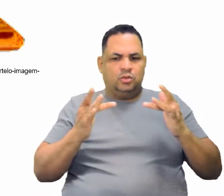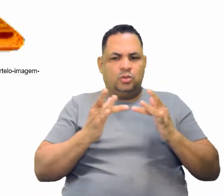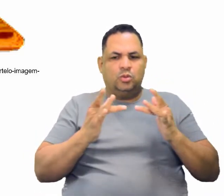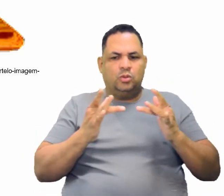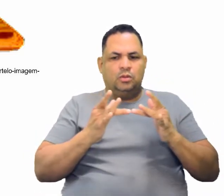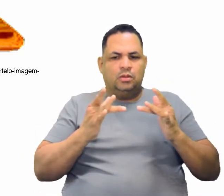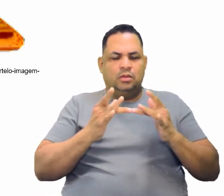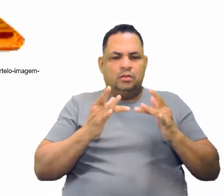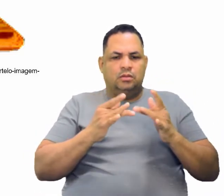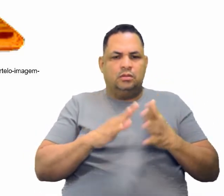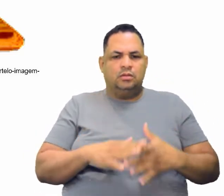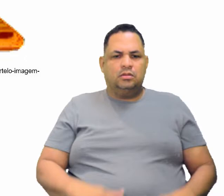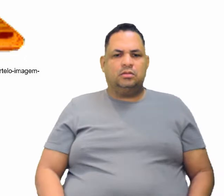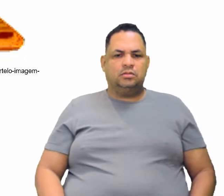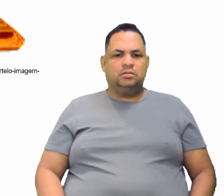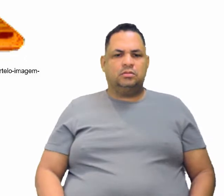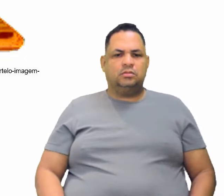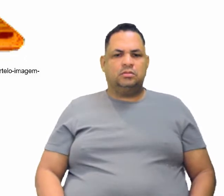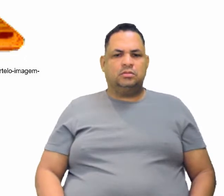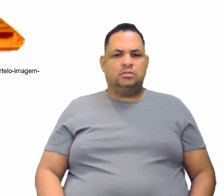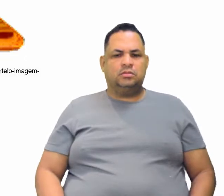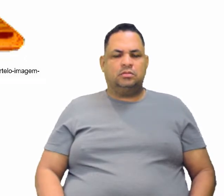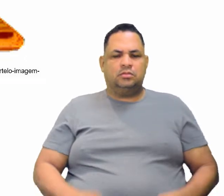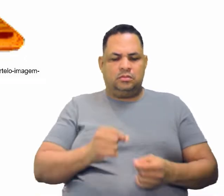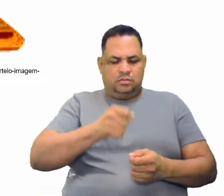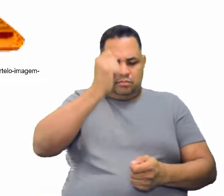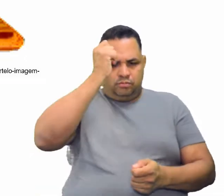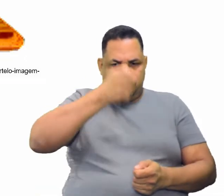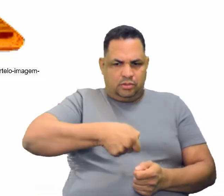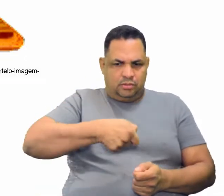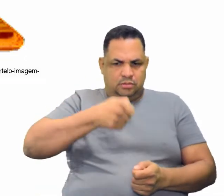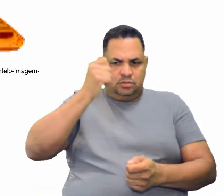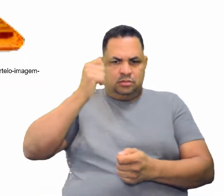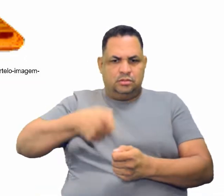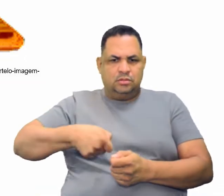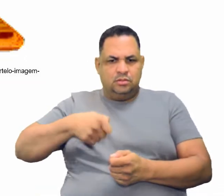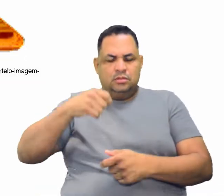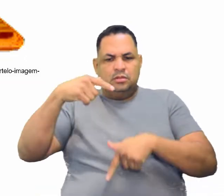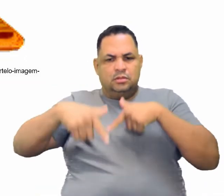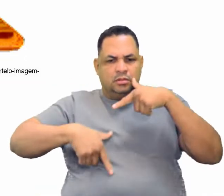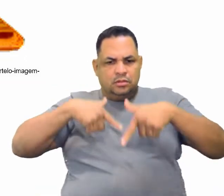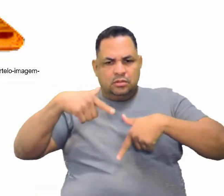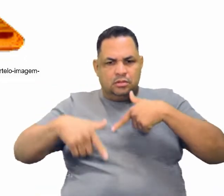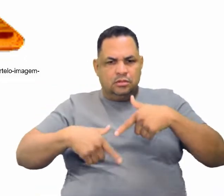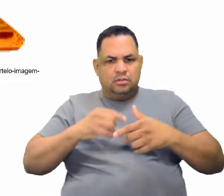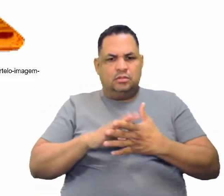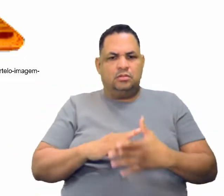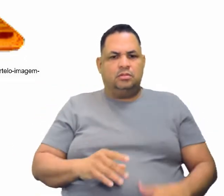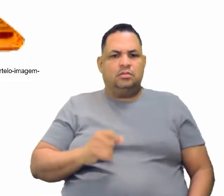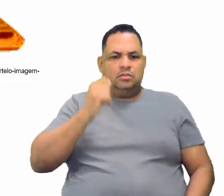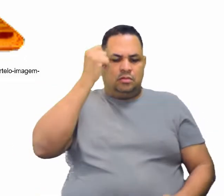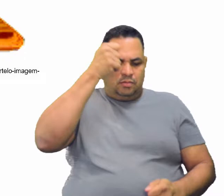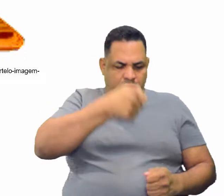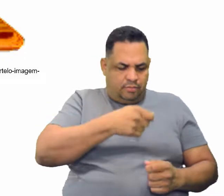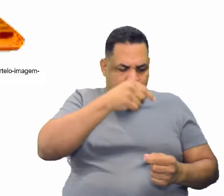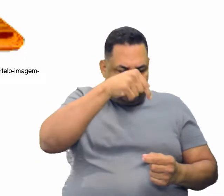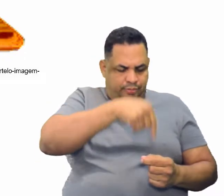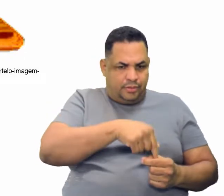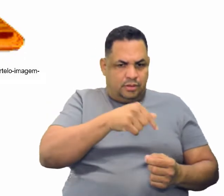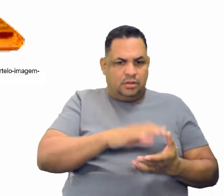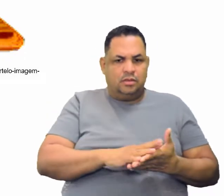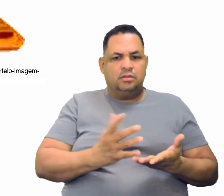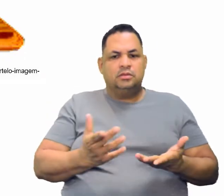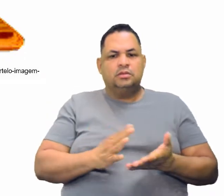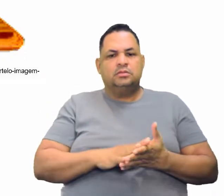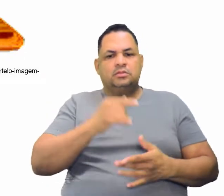corpos diferentes. Ali, ó, prego recebendo martelada, a ação, certo? No prego. A